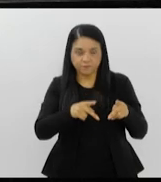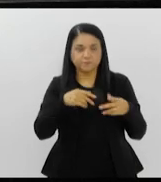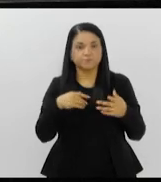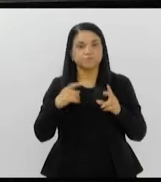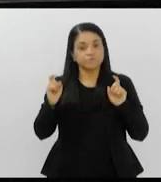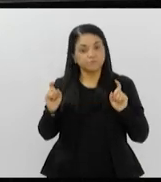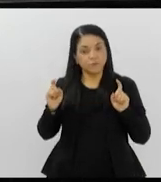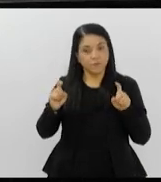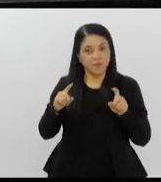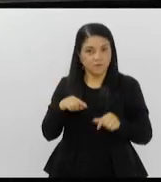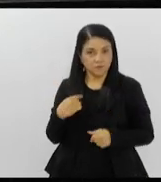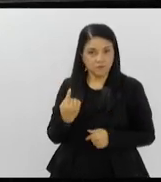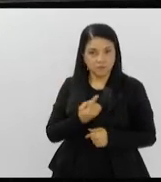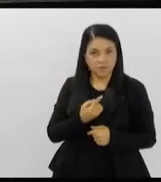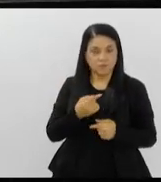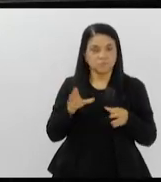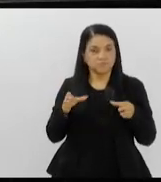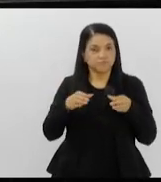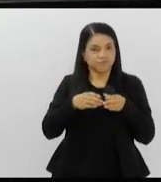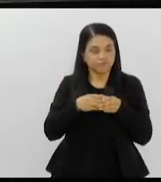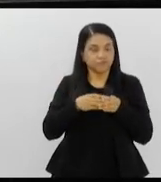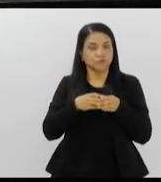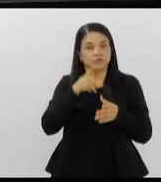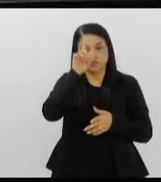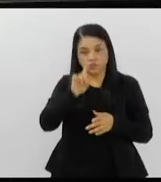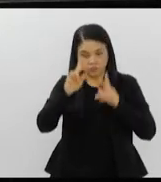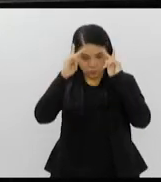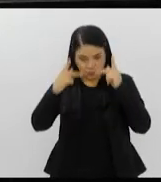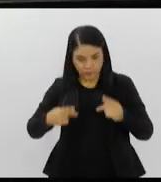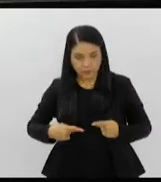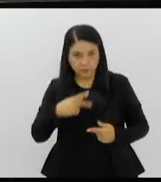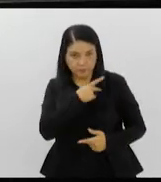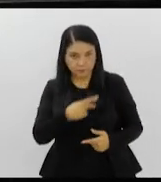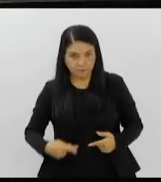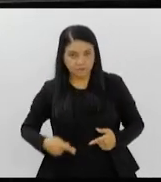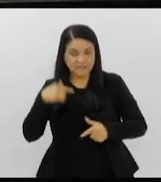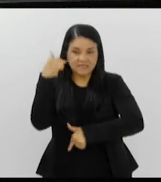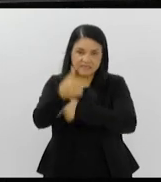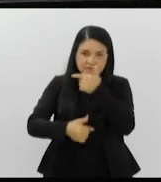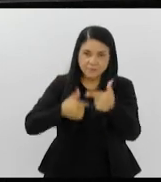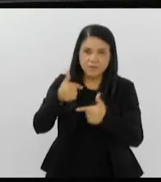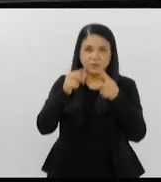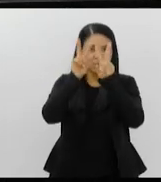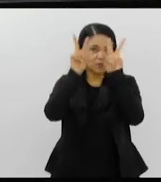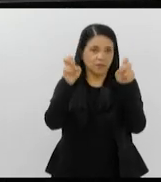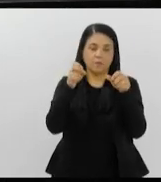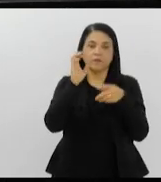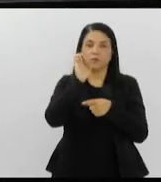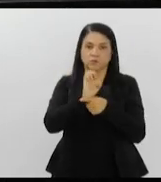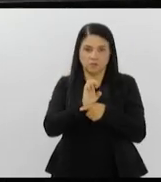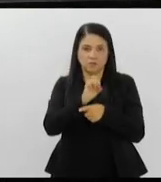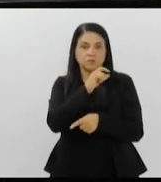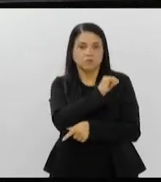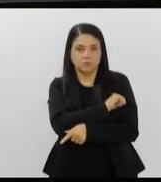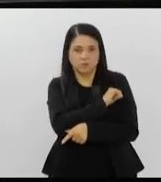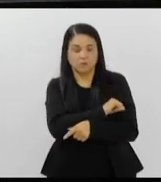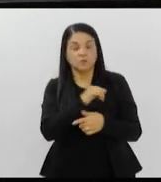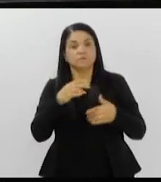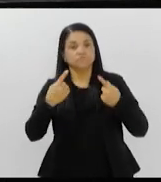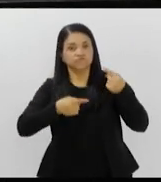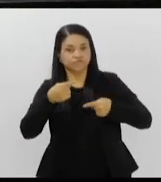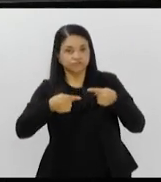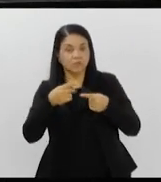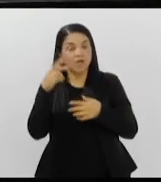partir da presidência da Comissão de Direitos Humanos, vem trabalhando avidamente o tema no Estado, seja do ponto de vista